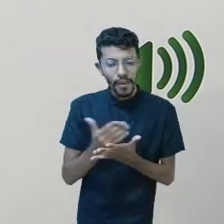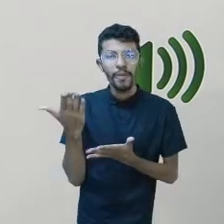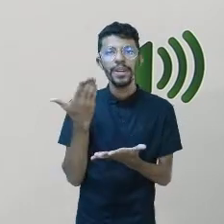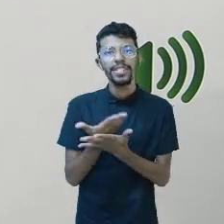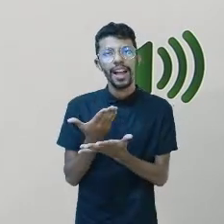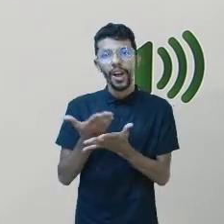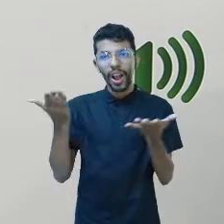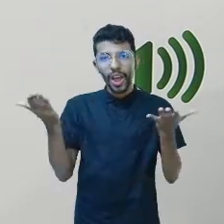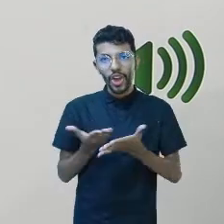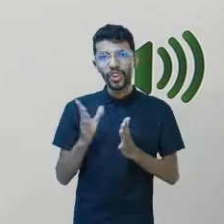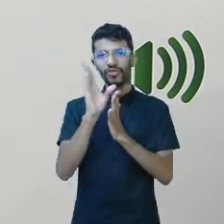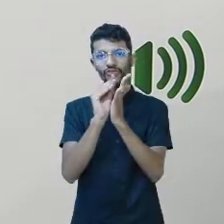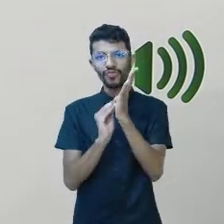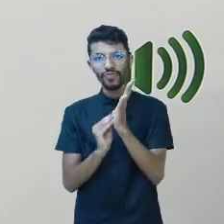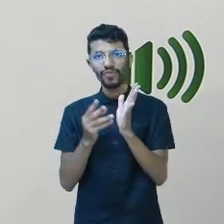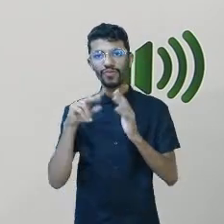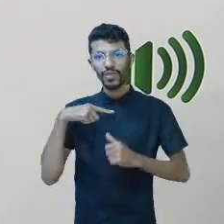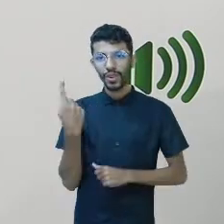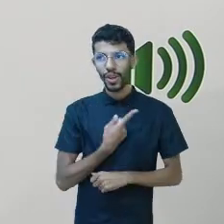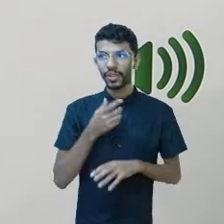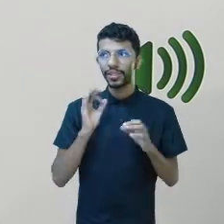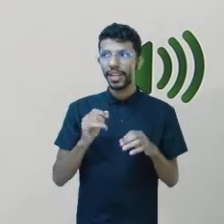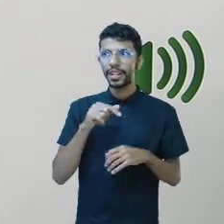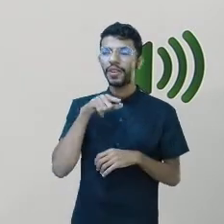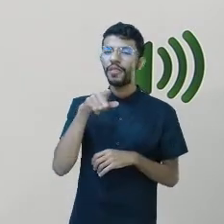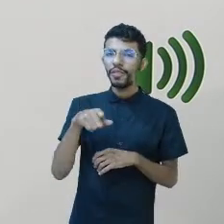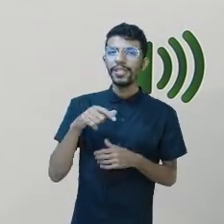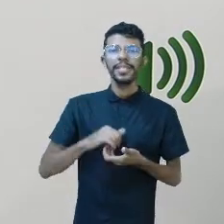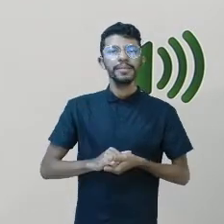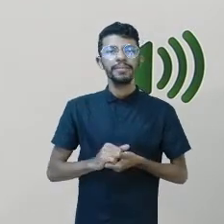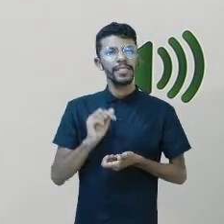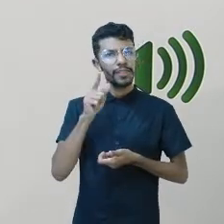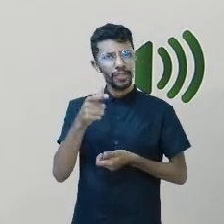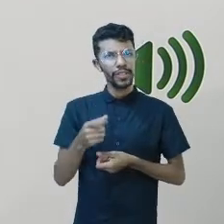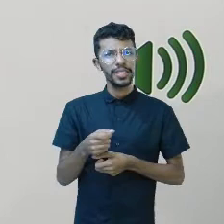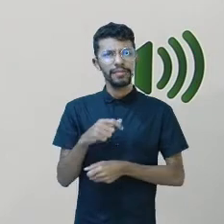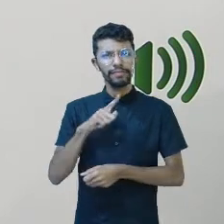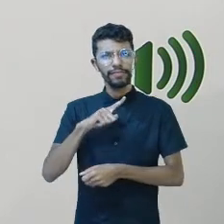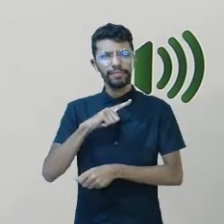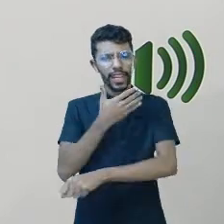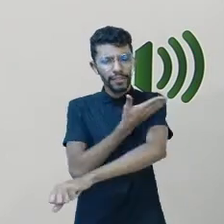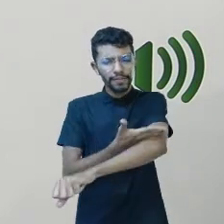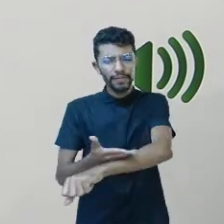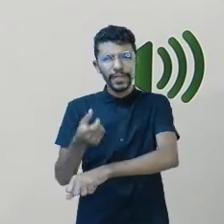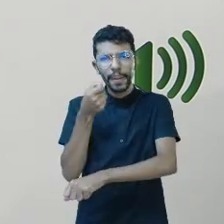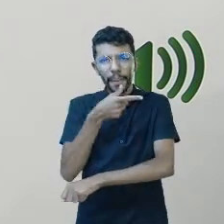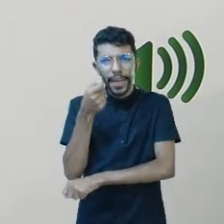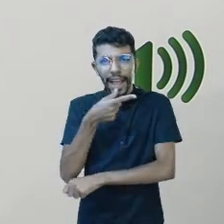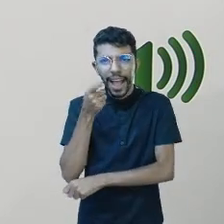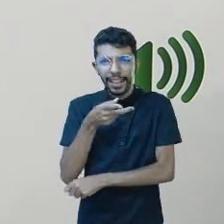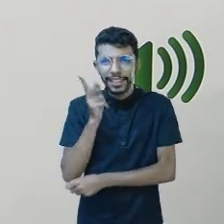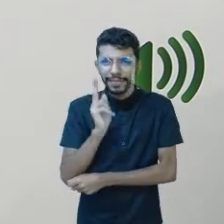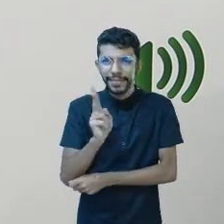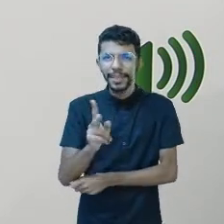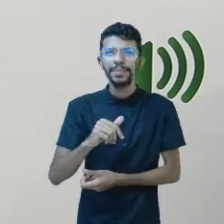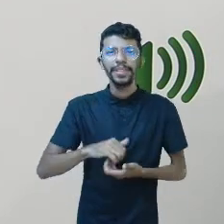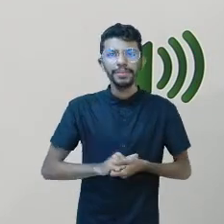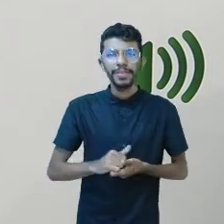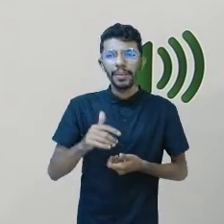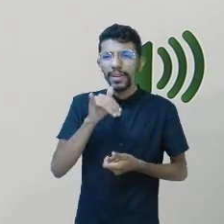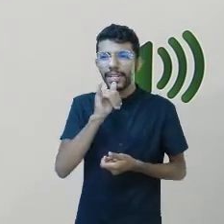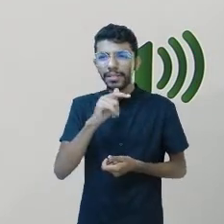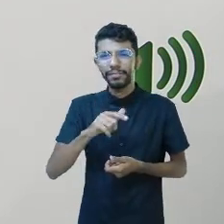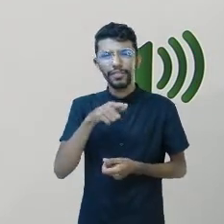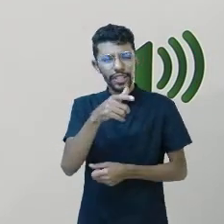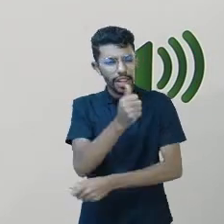nosso conteúdo. Você costuma contar piadas? Você é aquele aluno, não é, que sempre, quando lá tem um